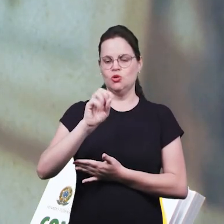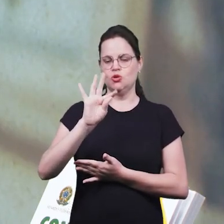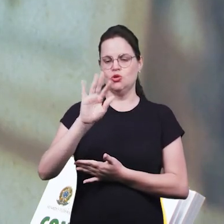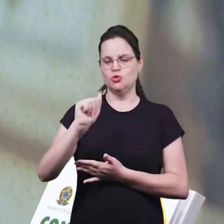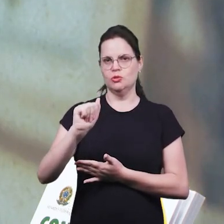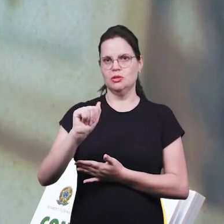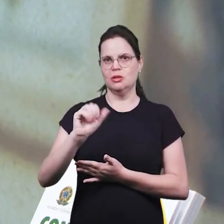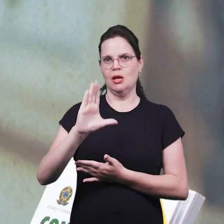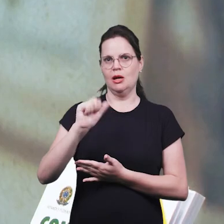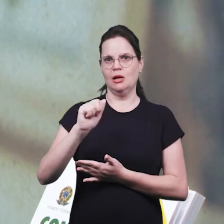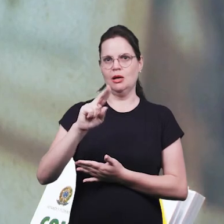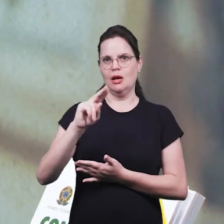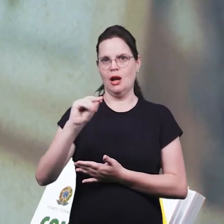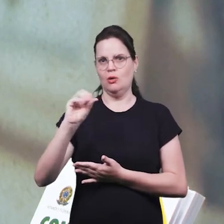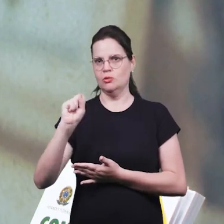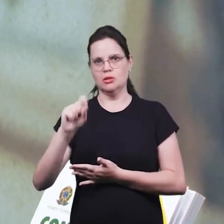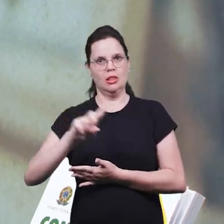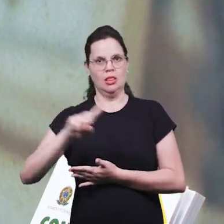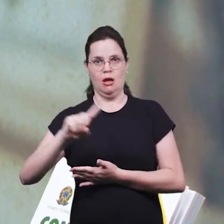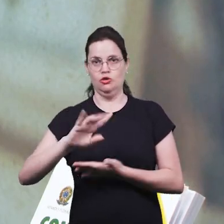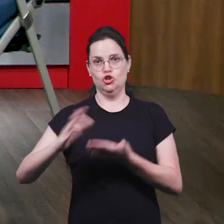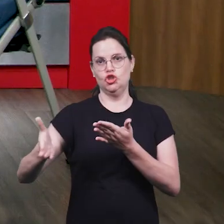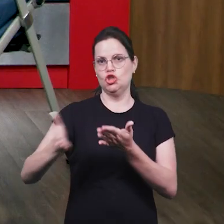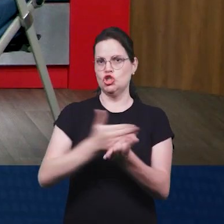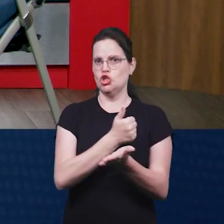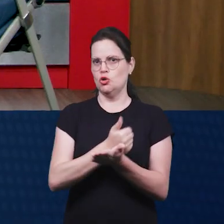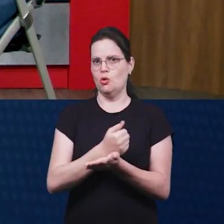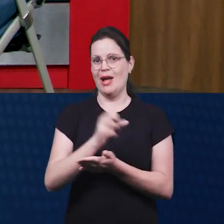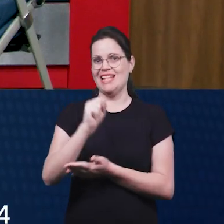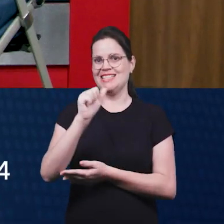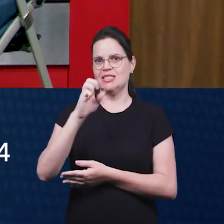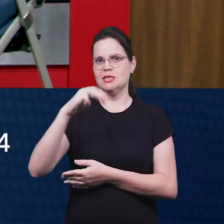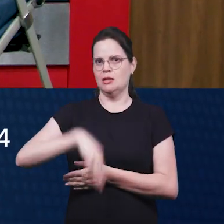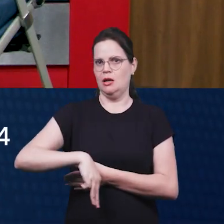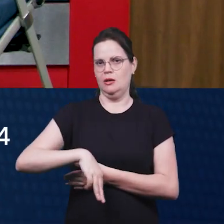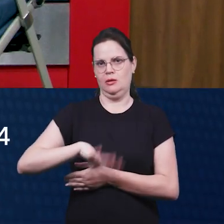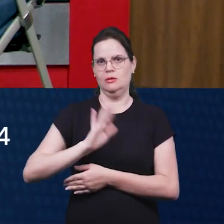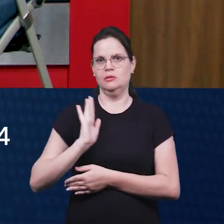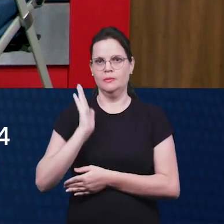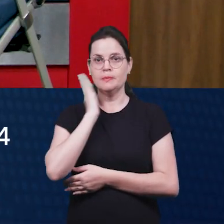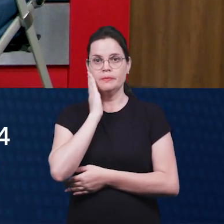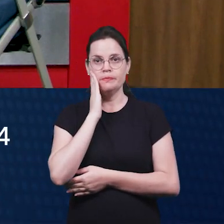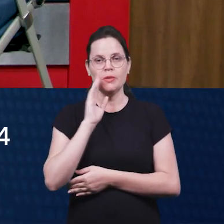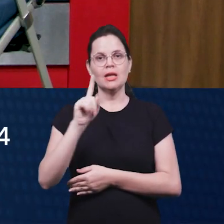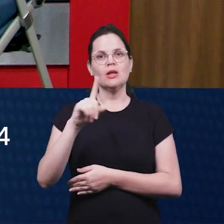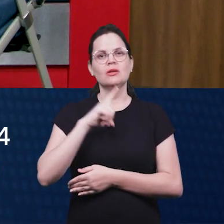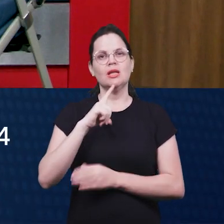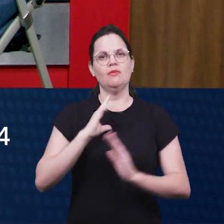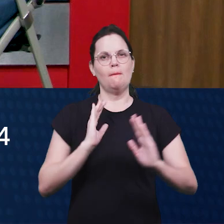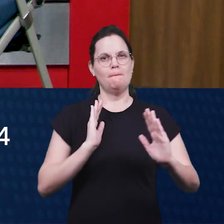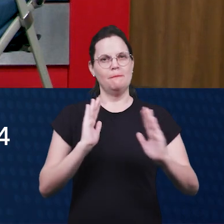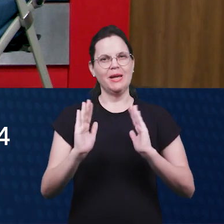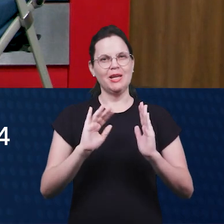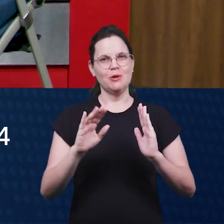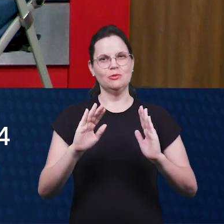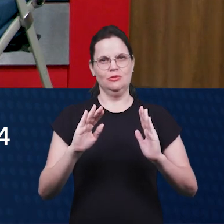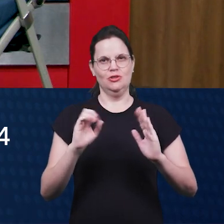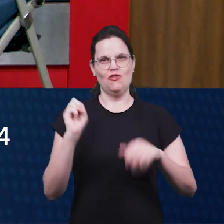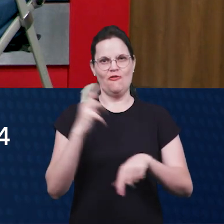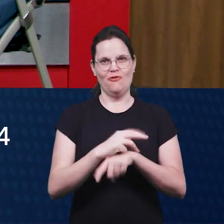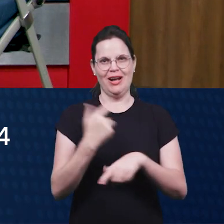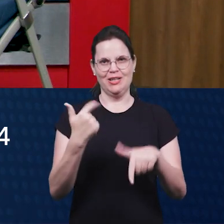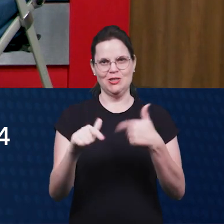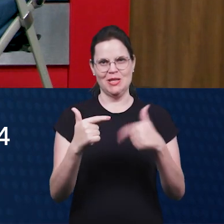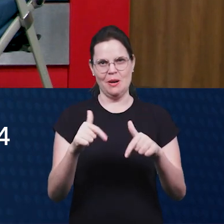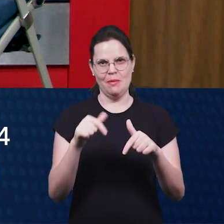ficou constando como dispensa sem justa causa. Sem justa causa, né? Exato. E ela teve o período que teria de direito à estabilidade, foi